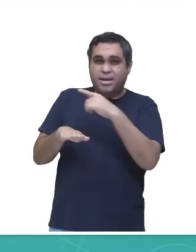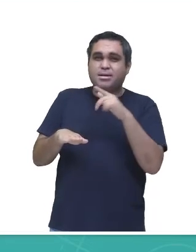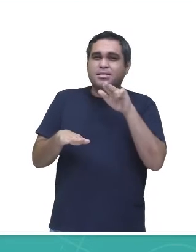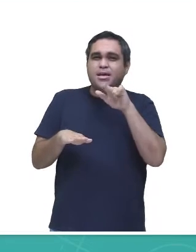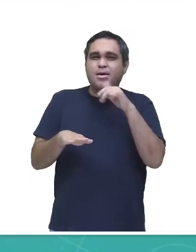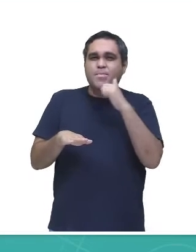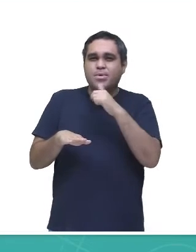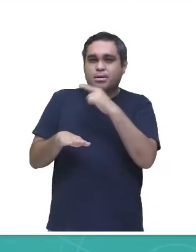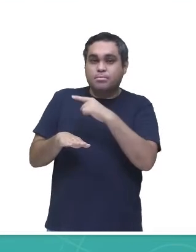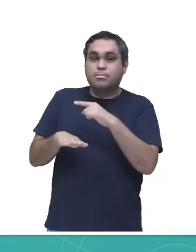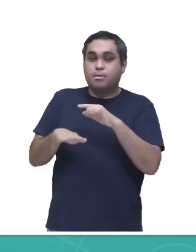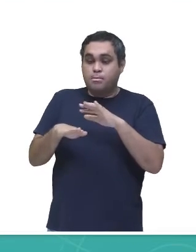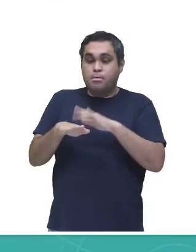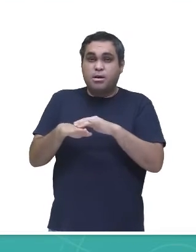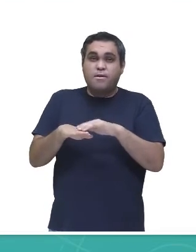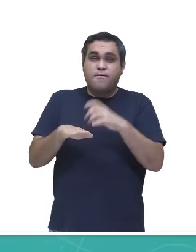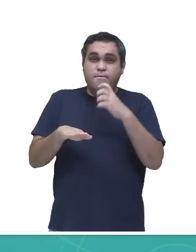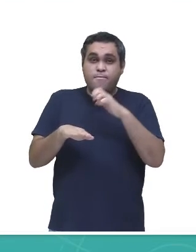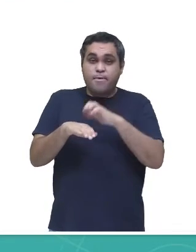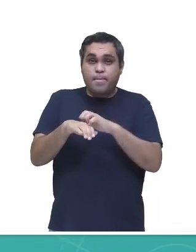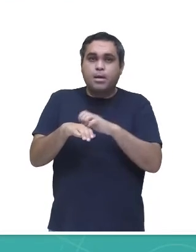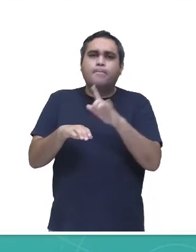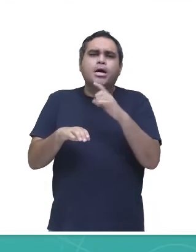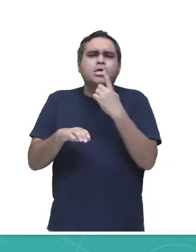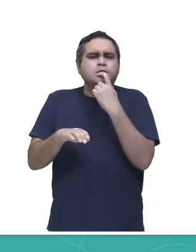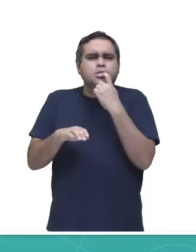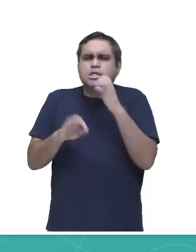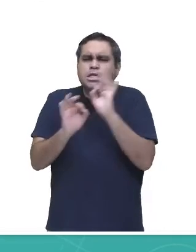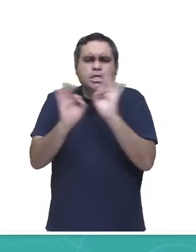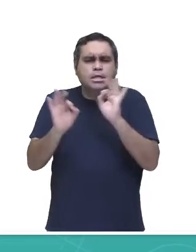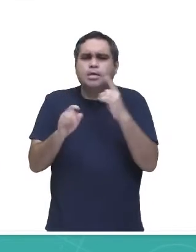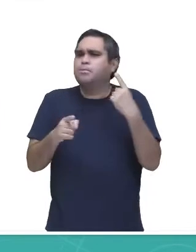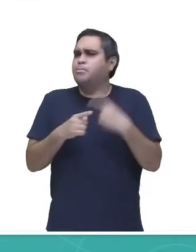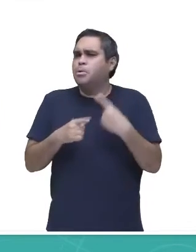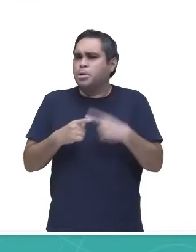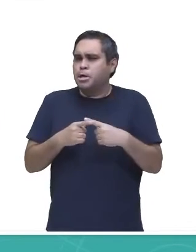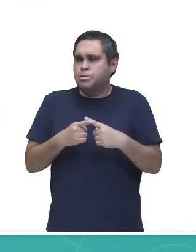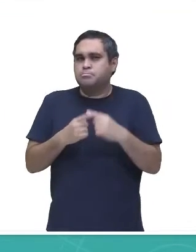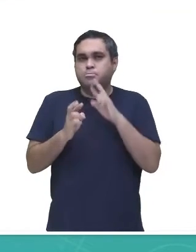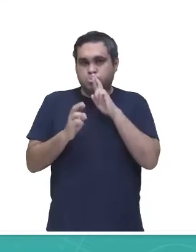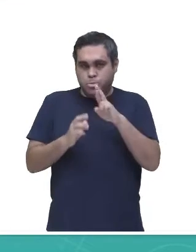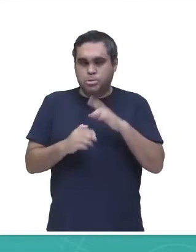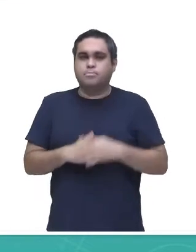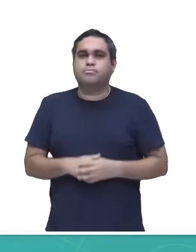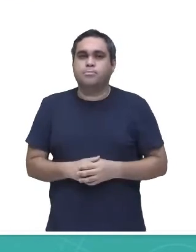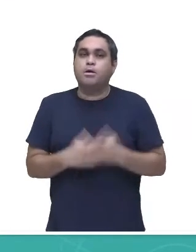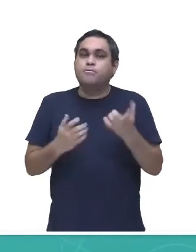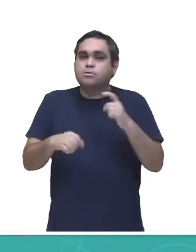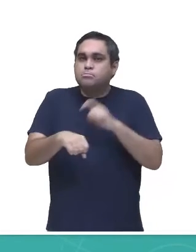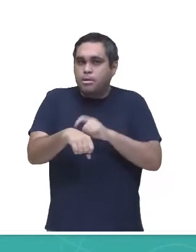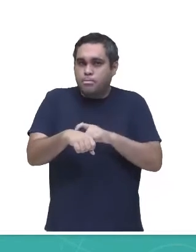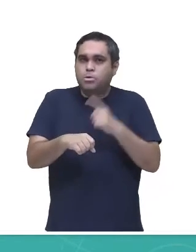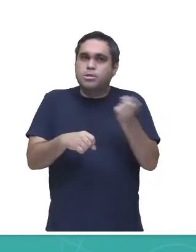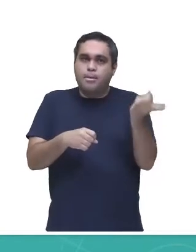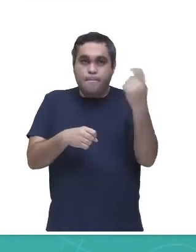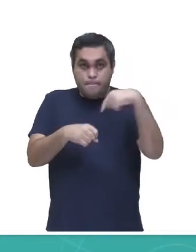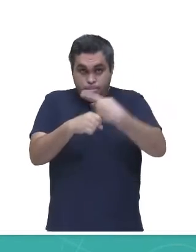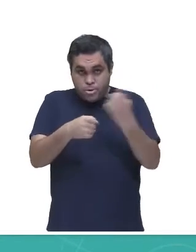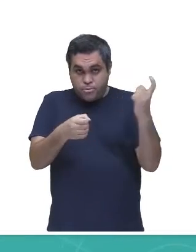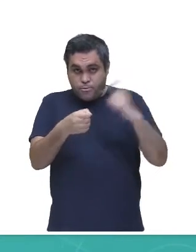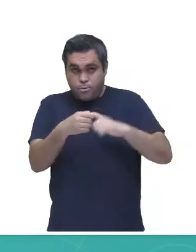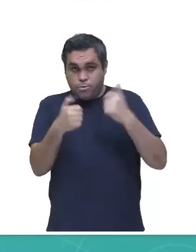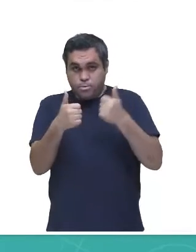saiu sangue. Então, essas são as duas questões da nossa DLI. Tem um tempinho aí para vocês realizarem a atividade, daqui a pouco a gente retorna.